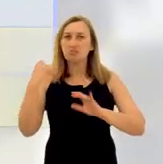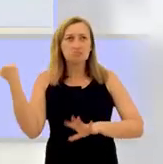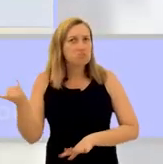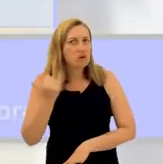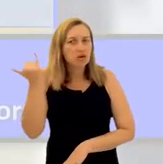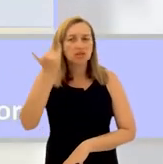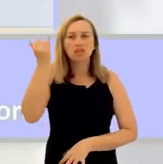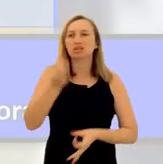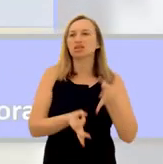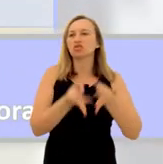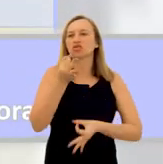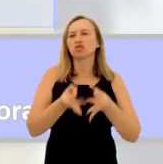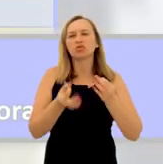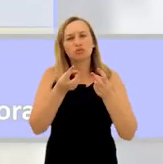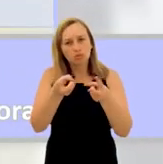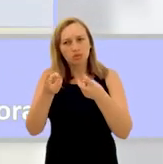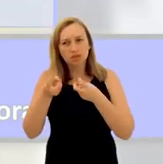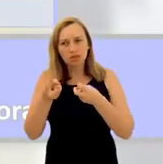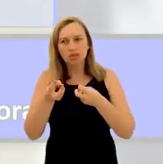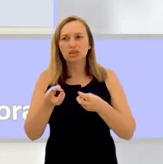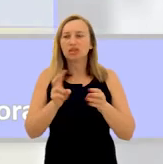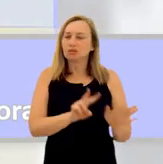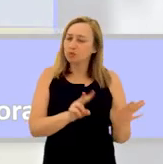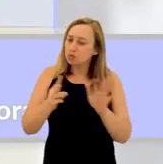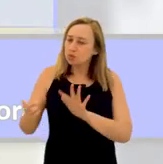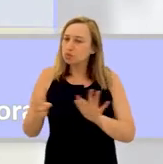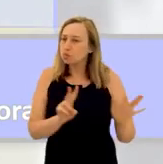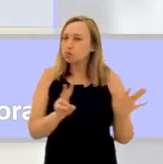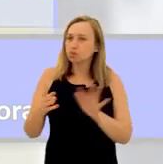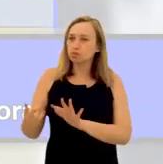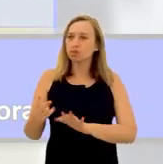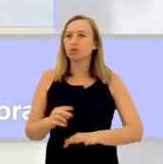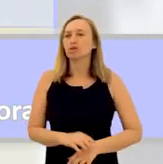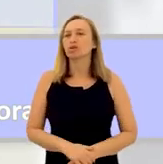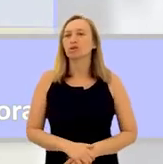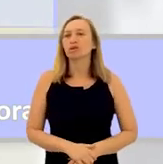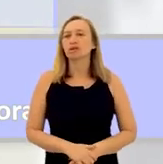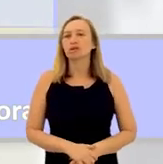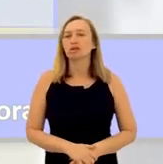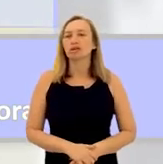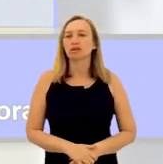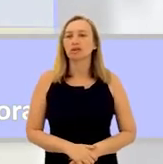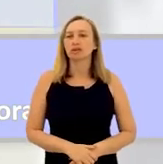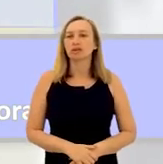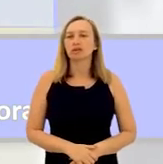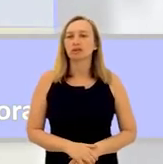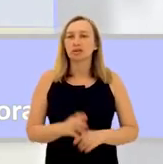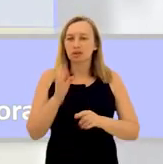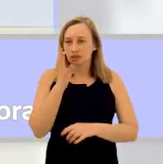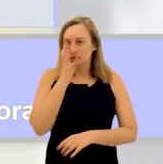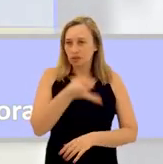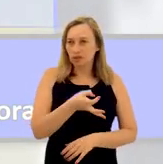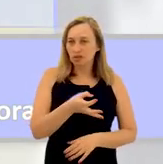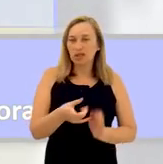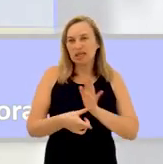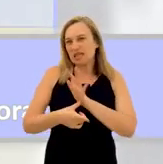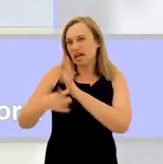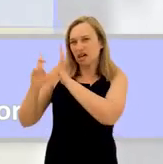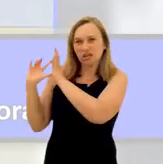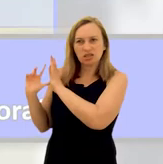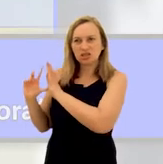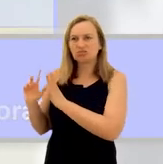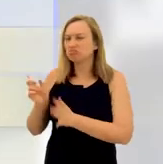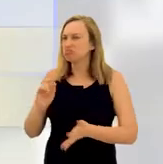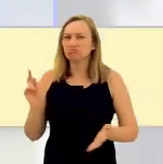acesso à justiça. E eu tenho verificado semanalmente que denúncias que